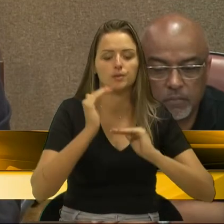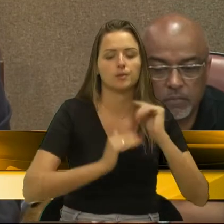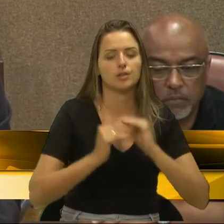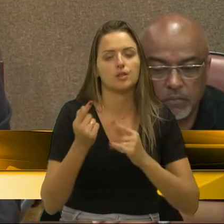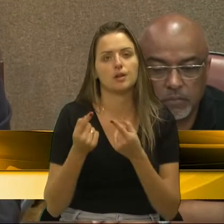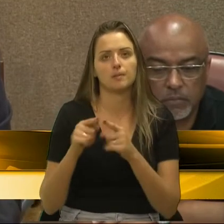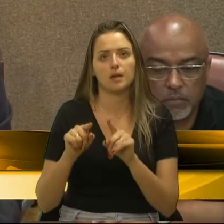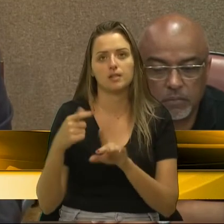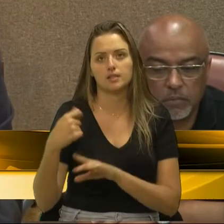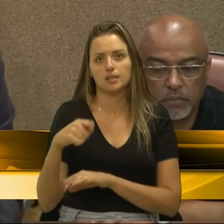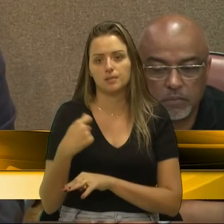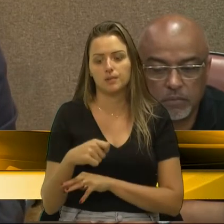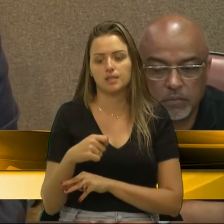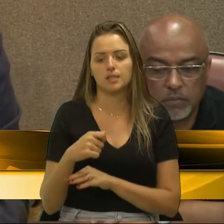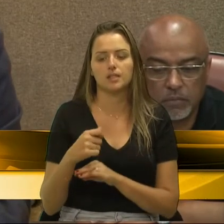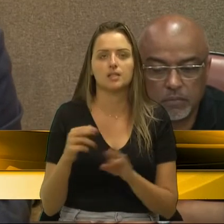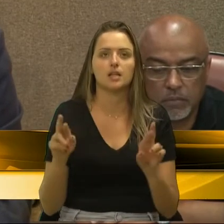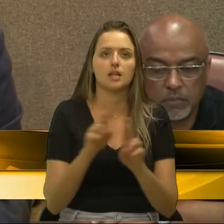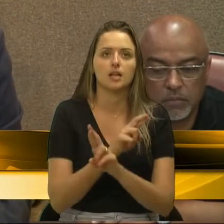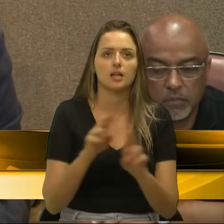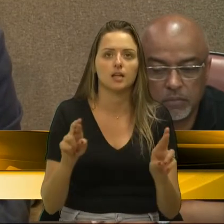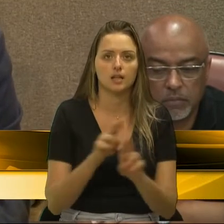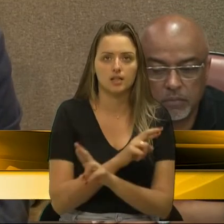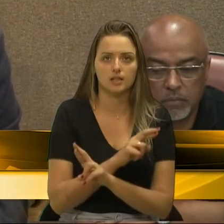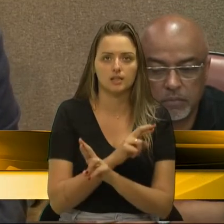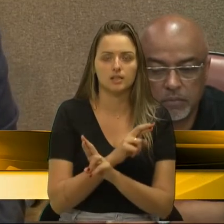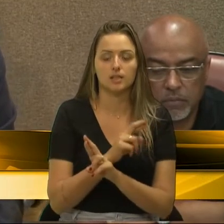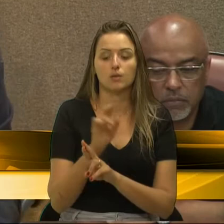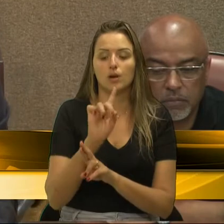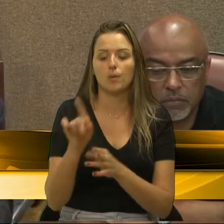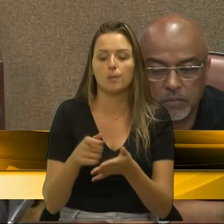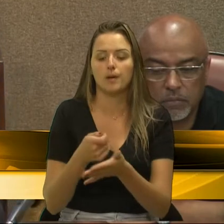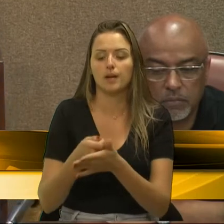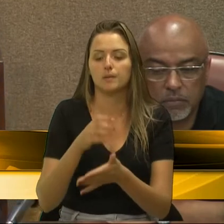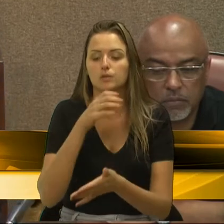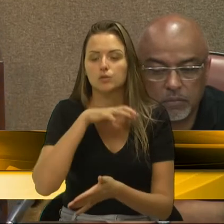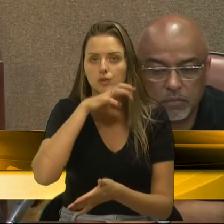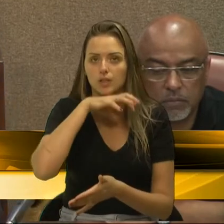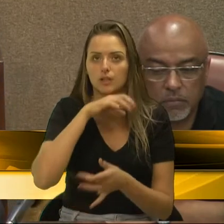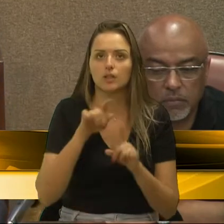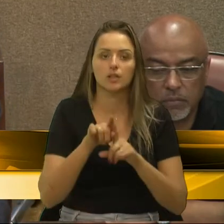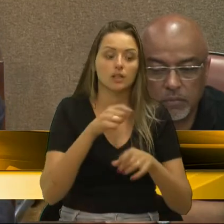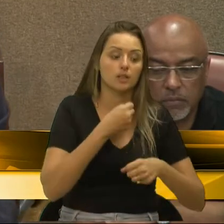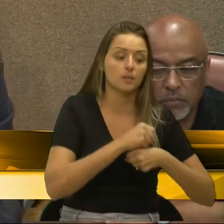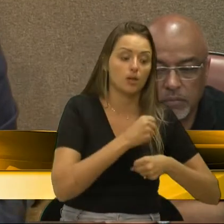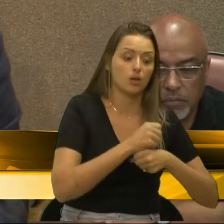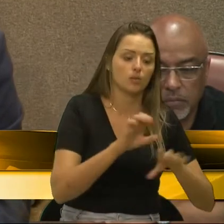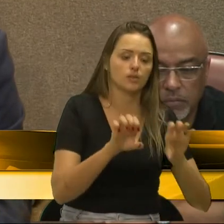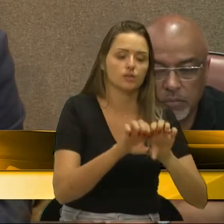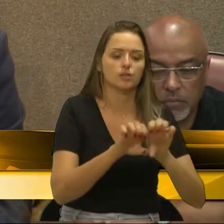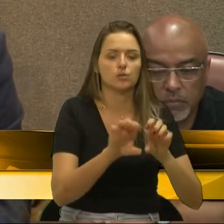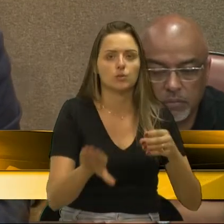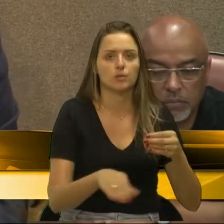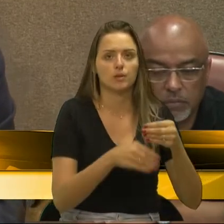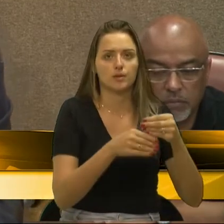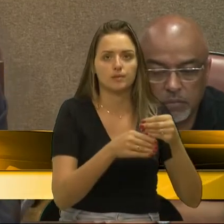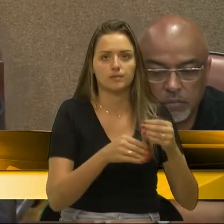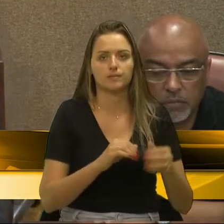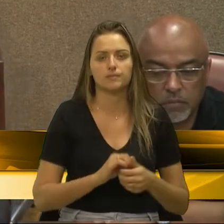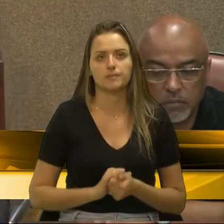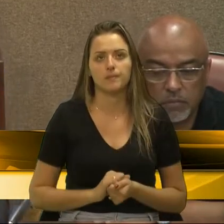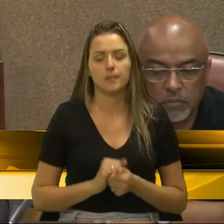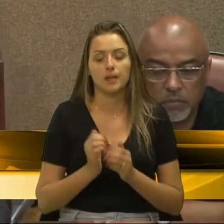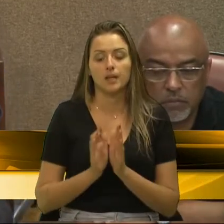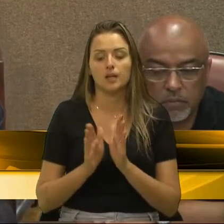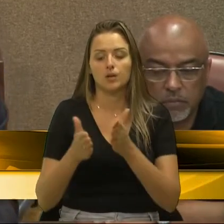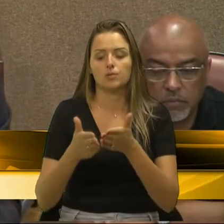de soluções relacionadas às desapropriações e até mesmo de obras de infraestrutura complementares. A